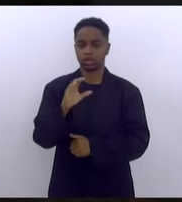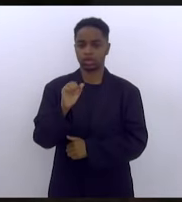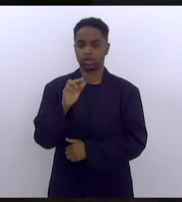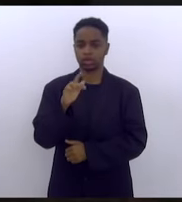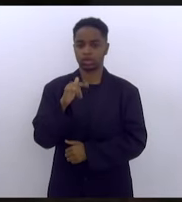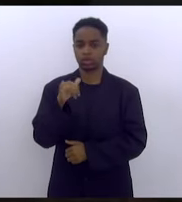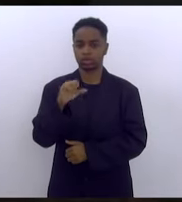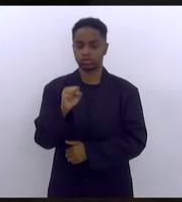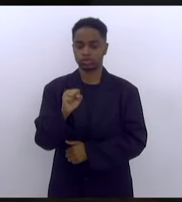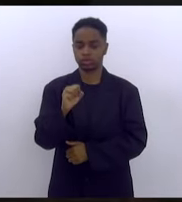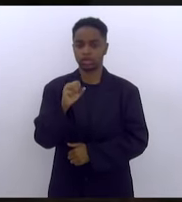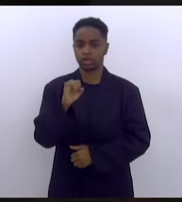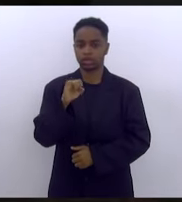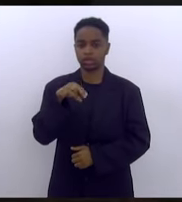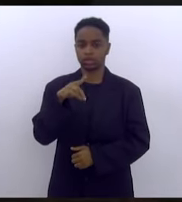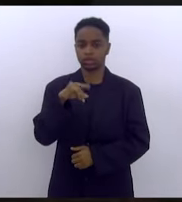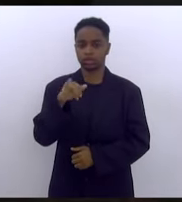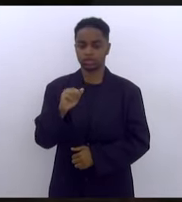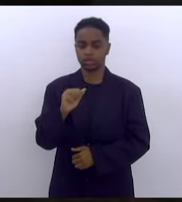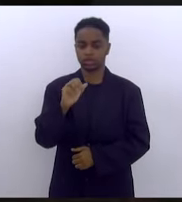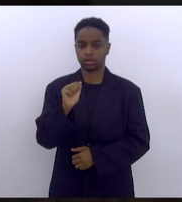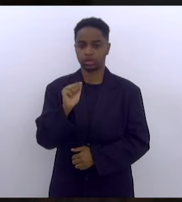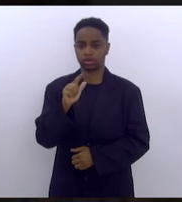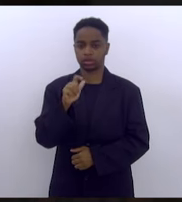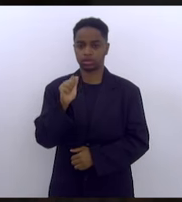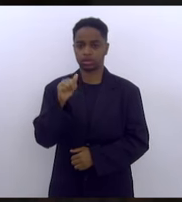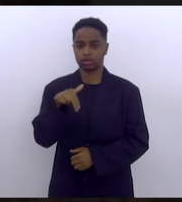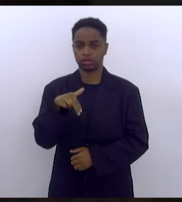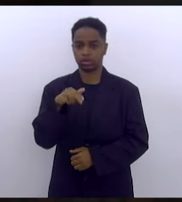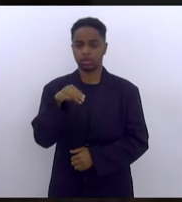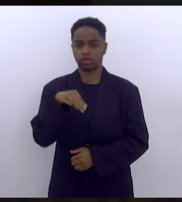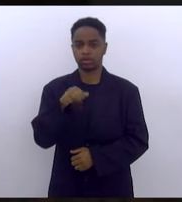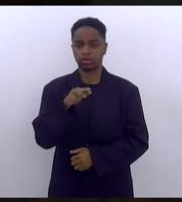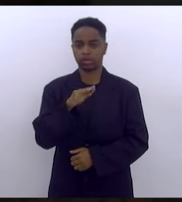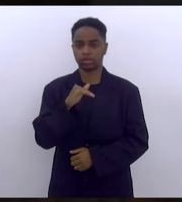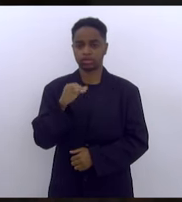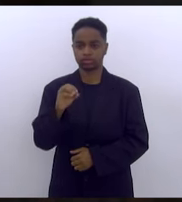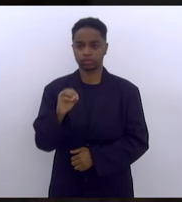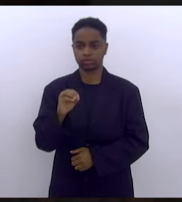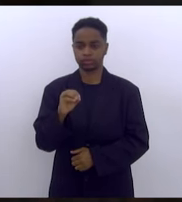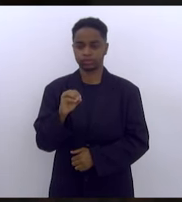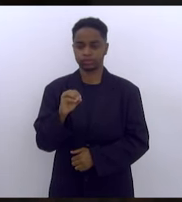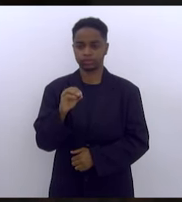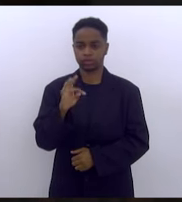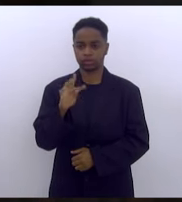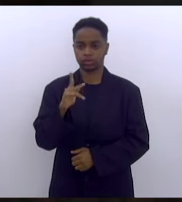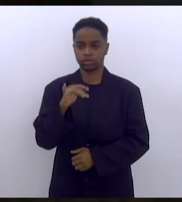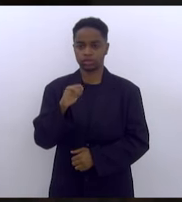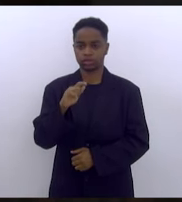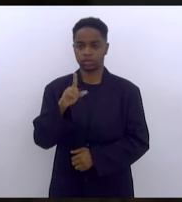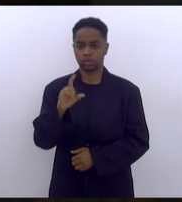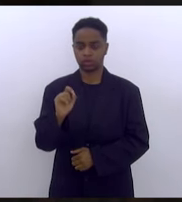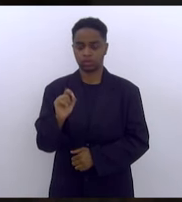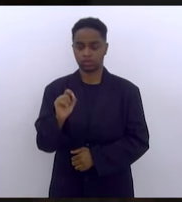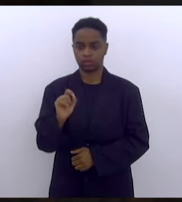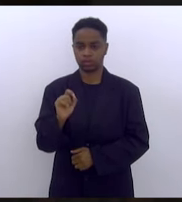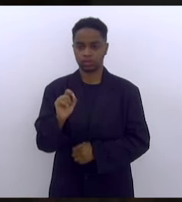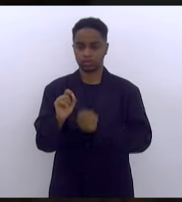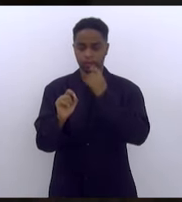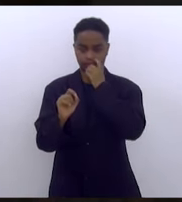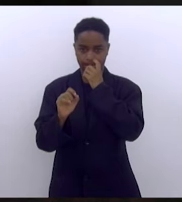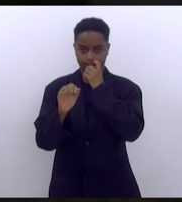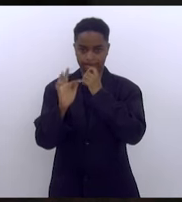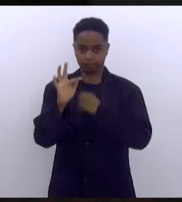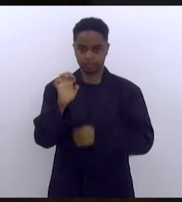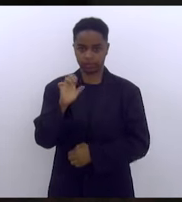BNH, Índia Melau, Alain Lopes, Márcio Galberto, Tiago Galhaço,